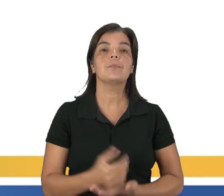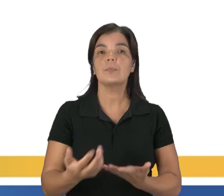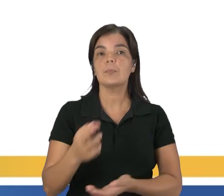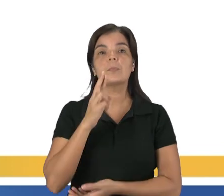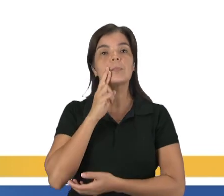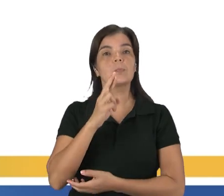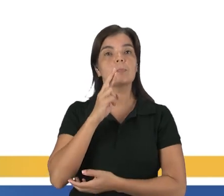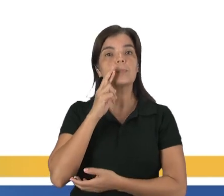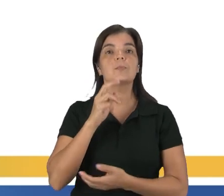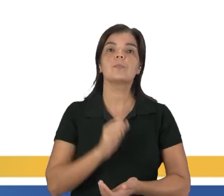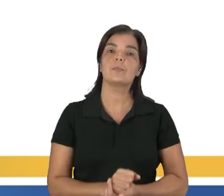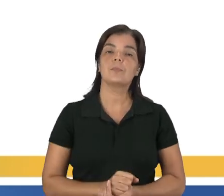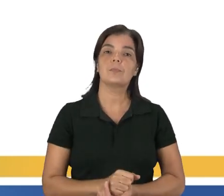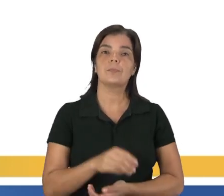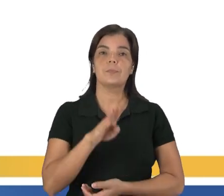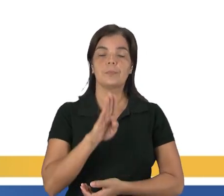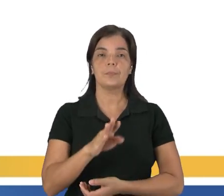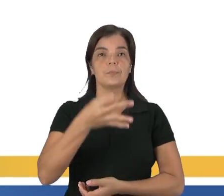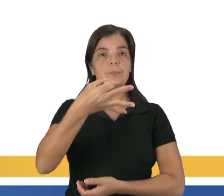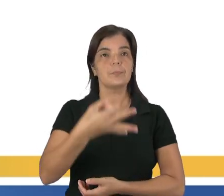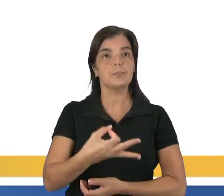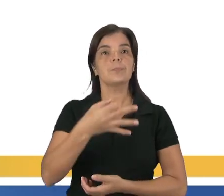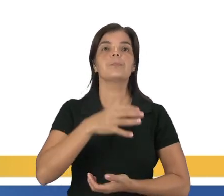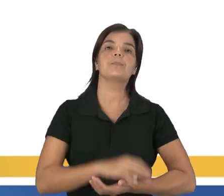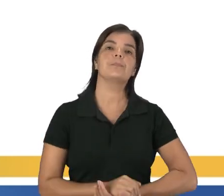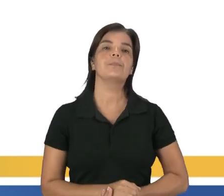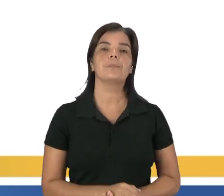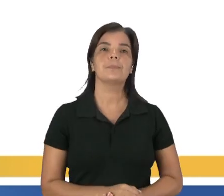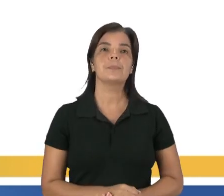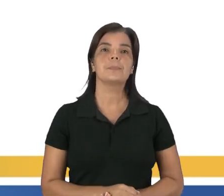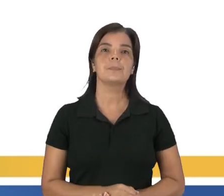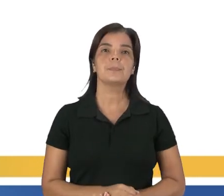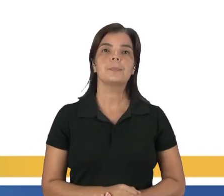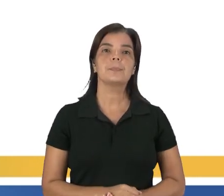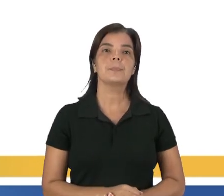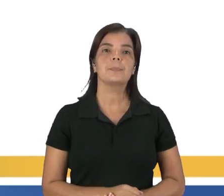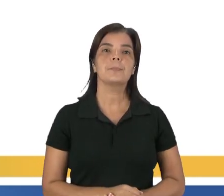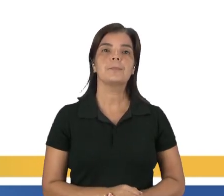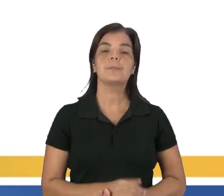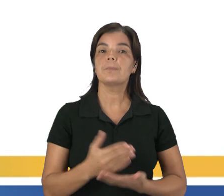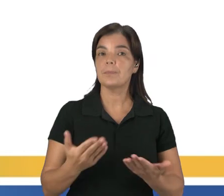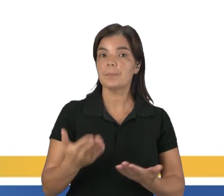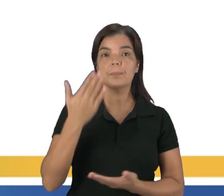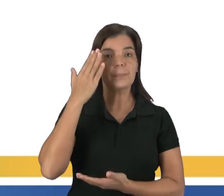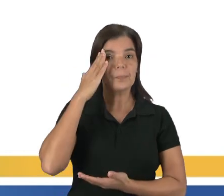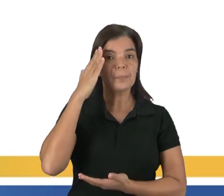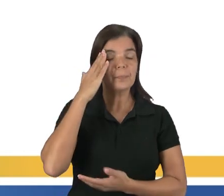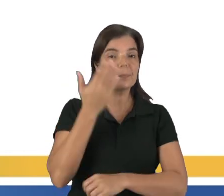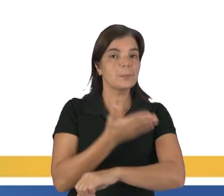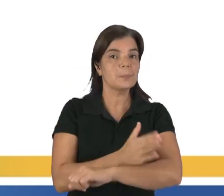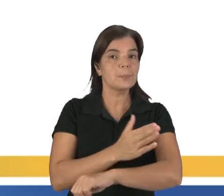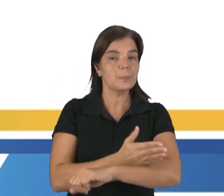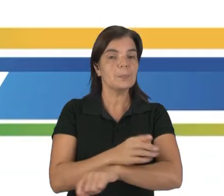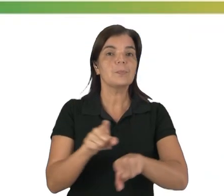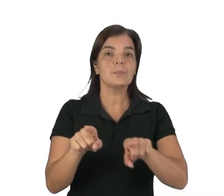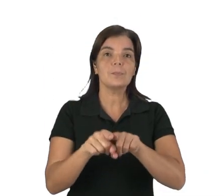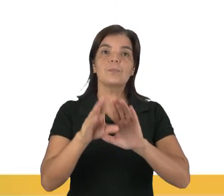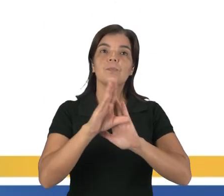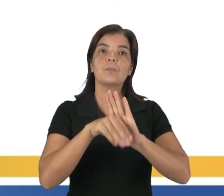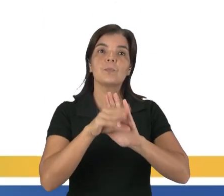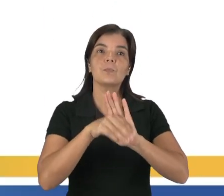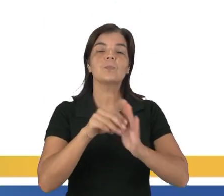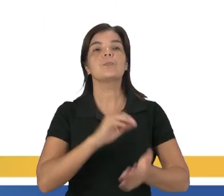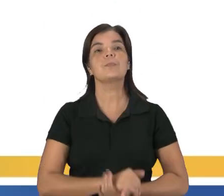E assim, nós temos a nossa alternativa correta, sendo a letra B. Tá ok? Entenderam aqui a prática desses